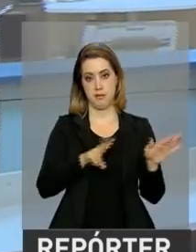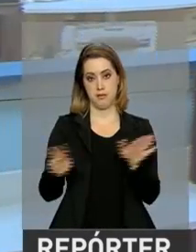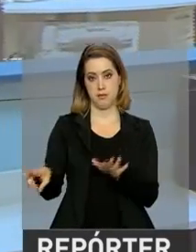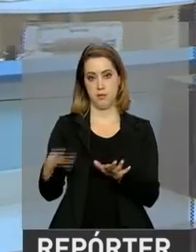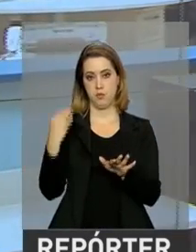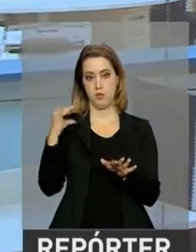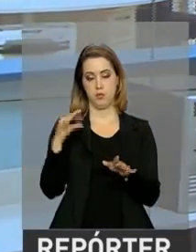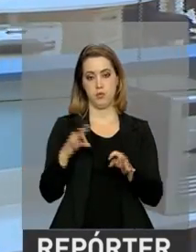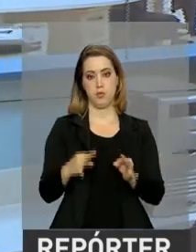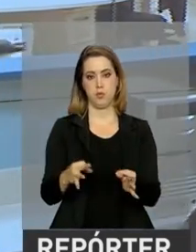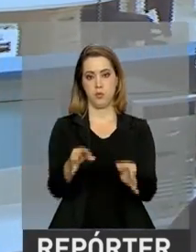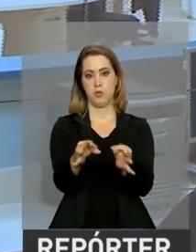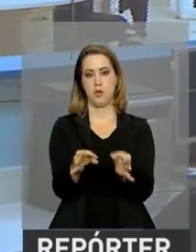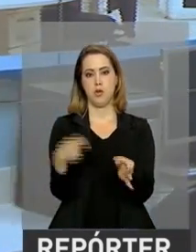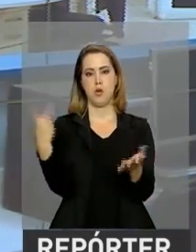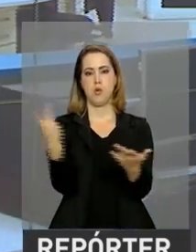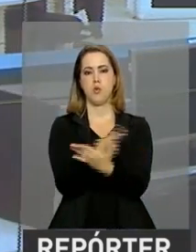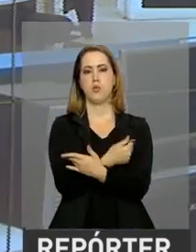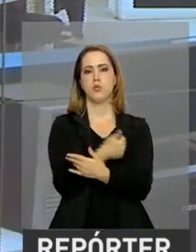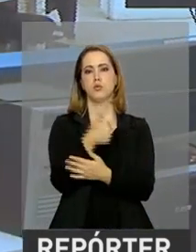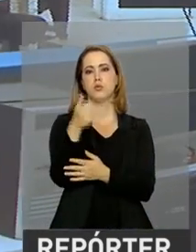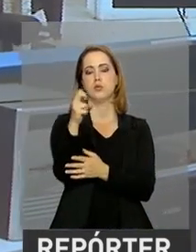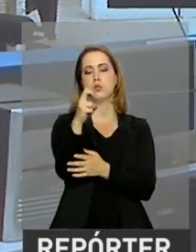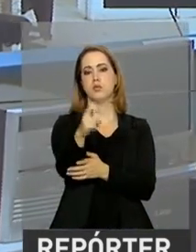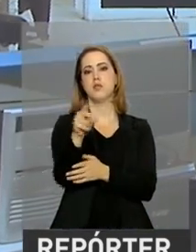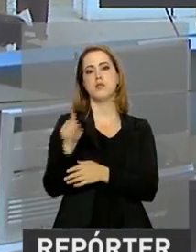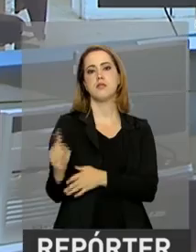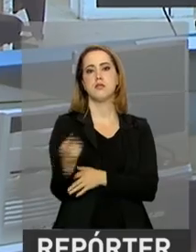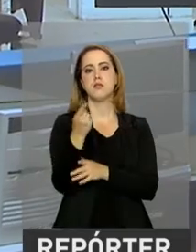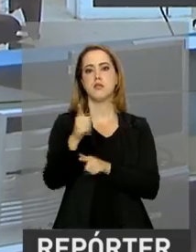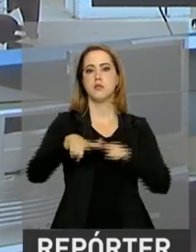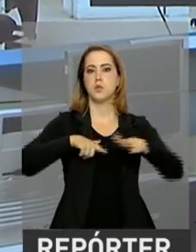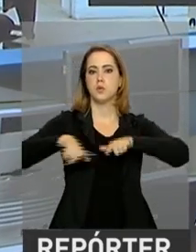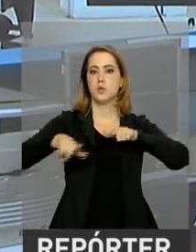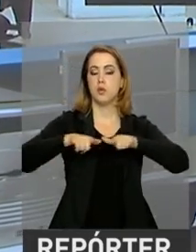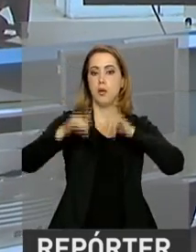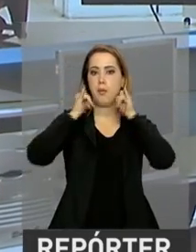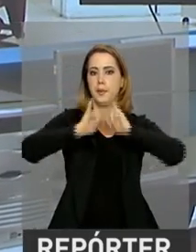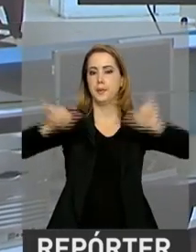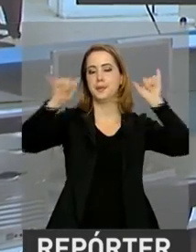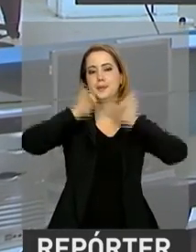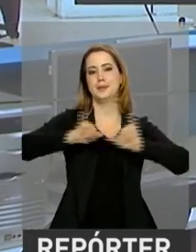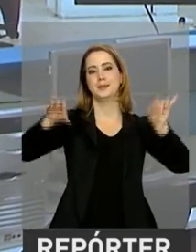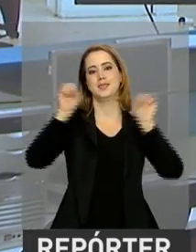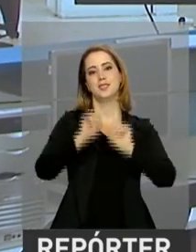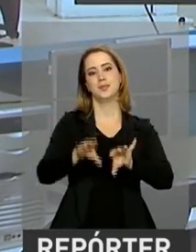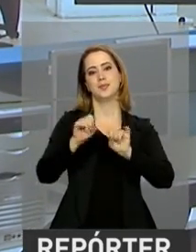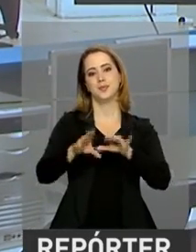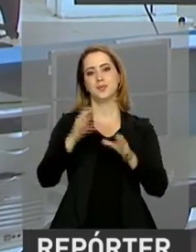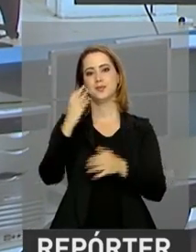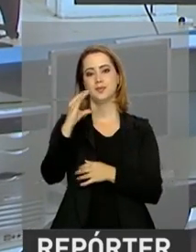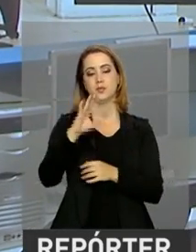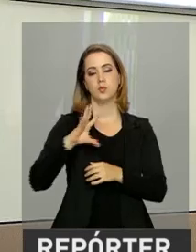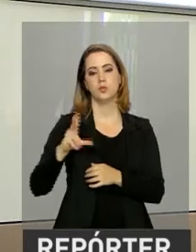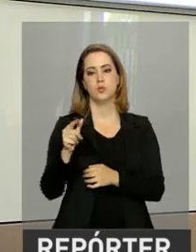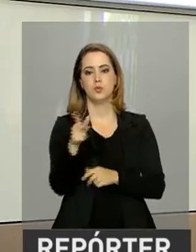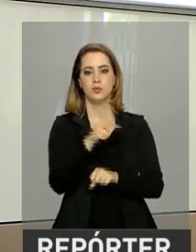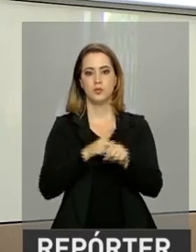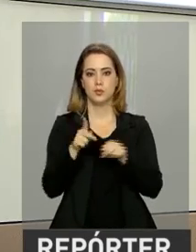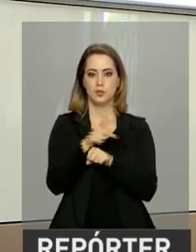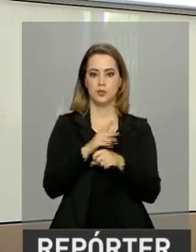e tecnologia serão realizadas mais de 15 mil atividades para divulgar a educação científica em todo o país